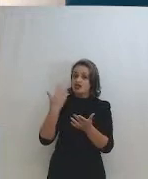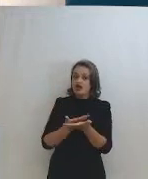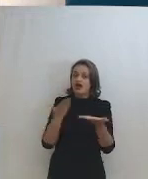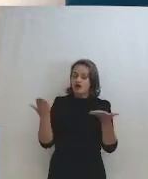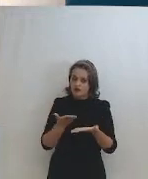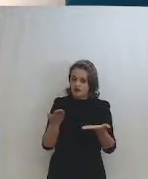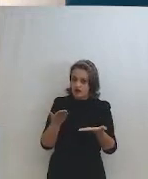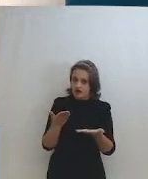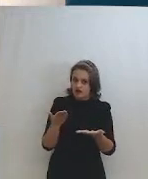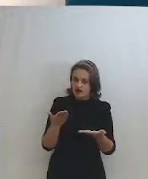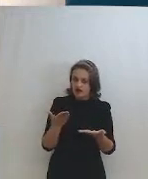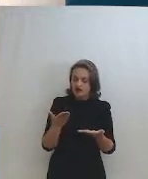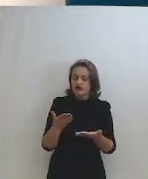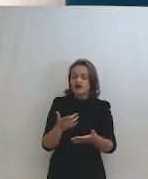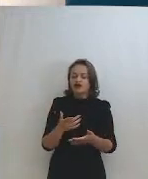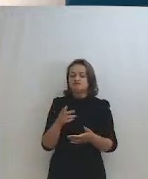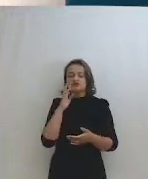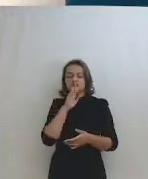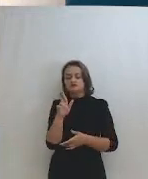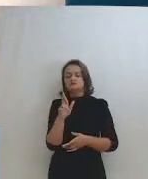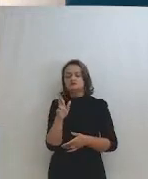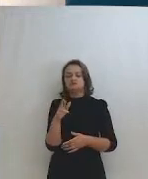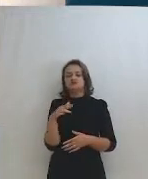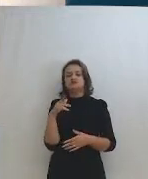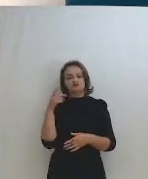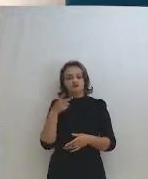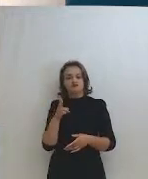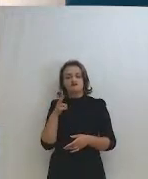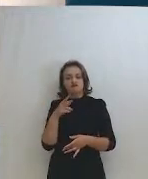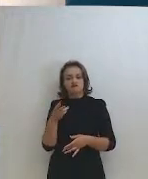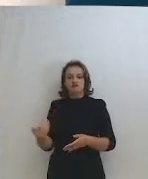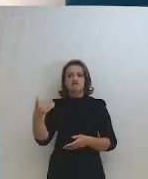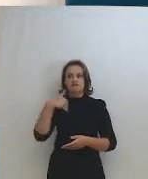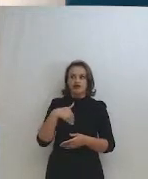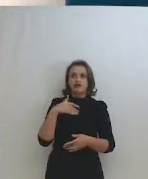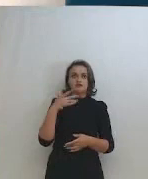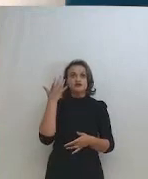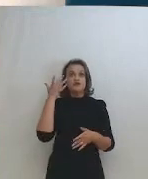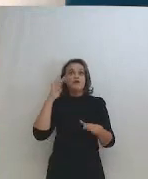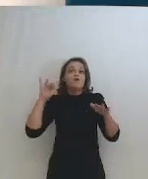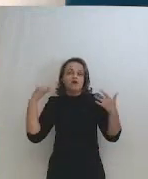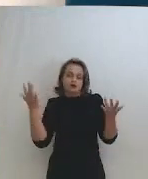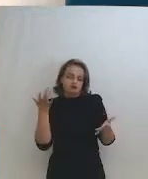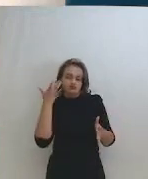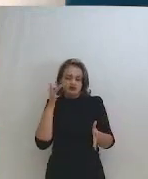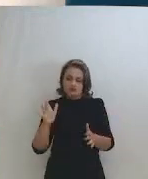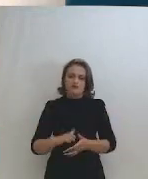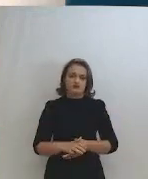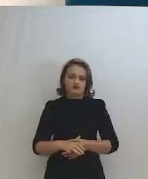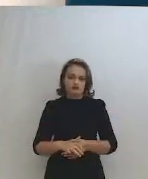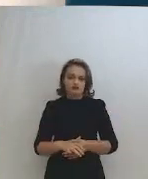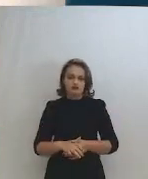sentença virá. E quando virá? Aqui também eu destaco, porque é muito importante, a